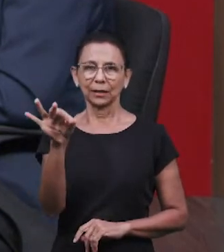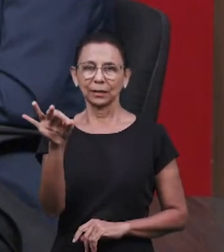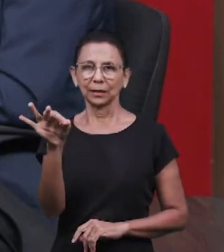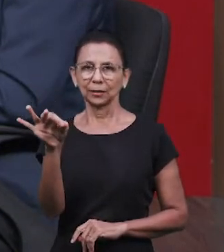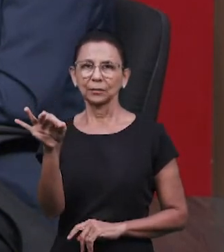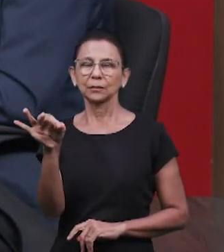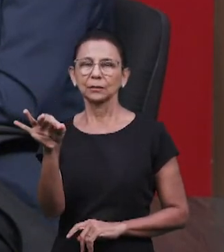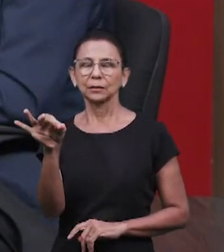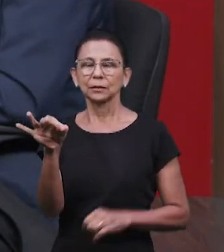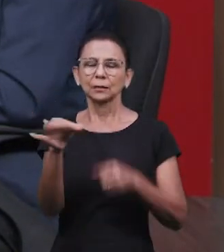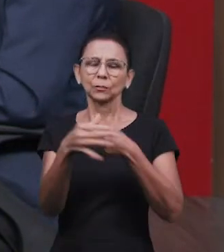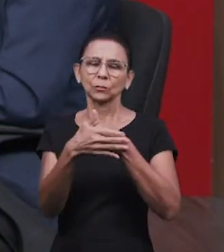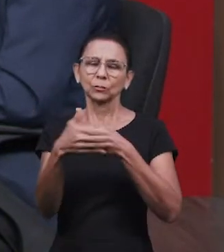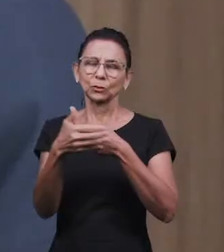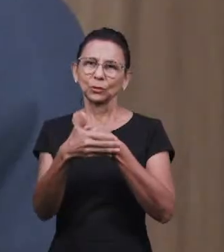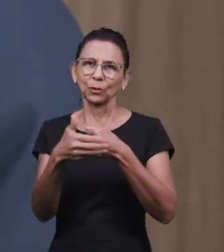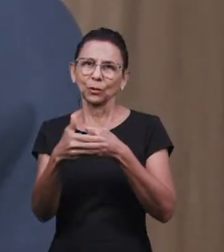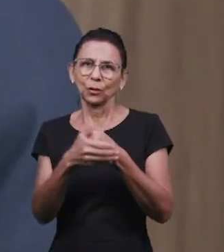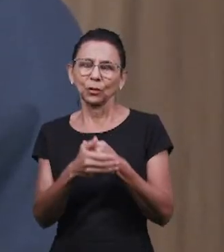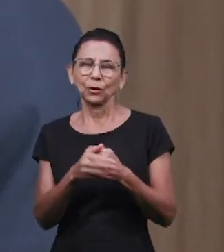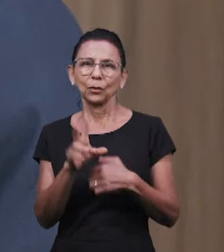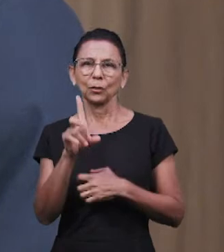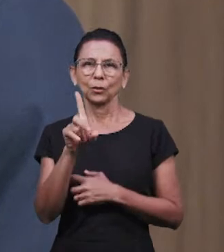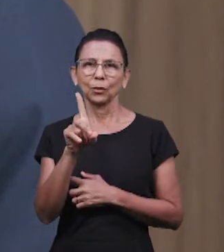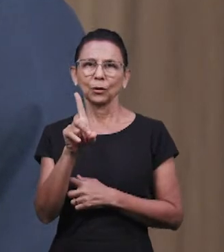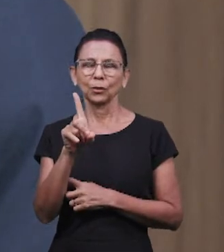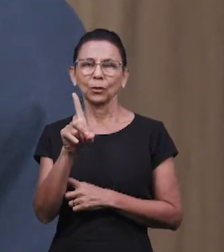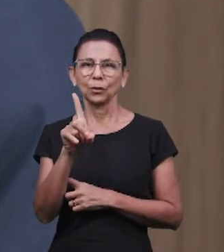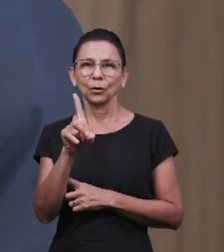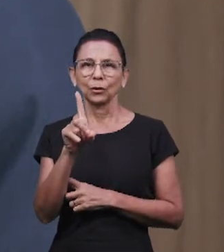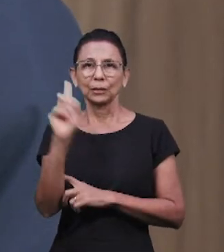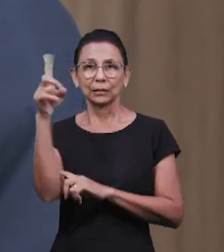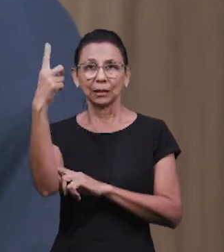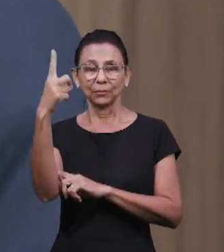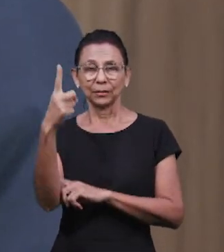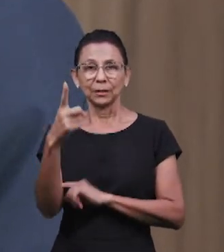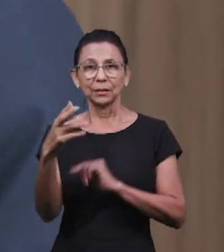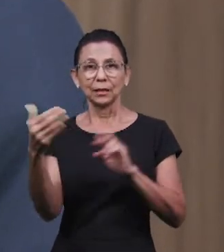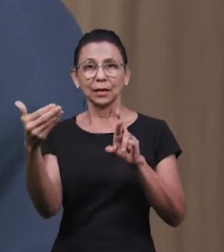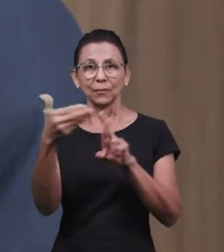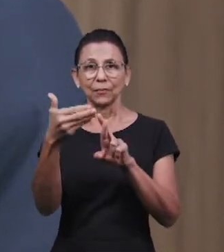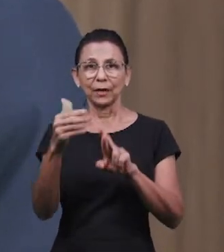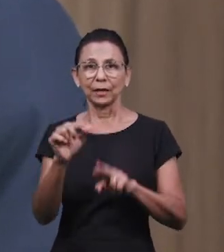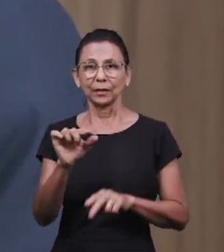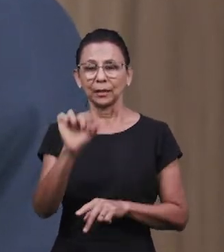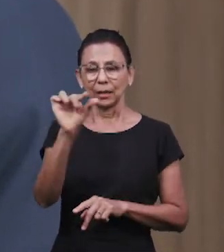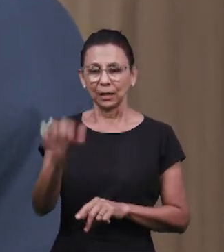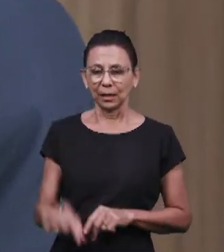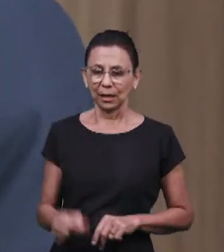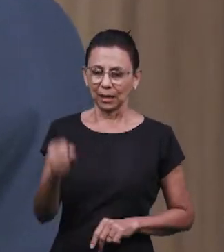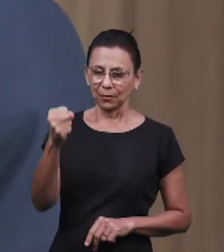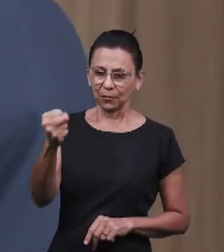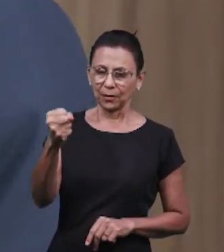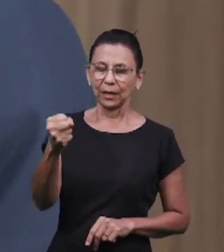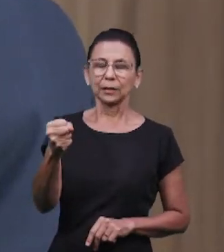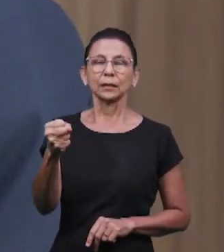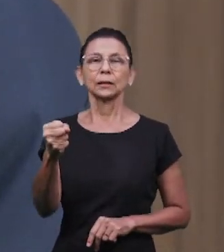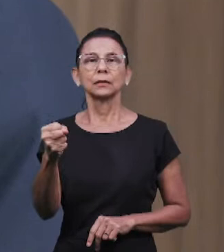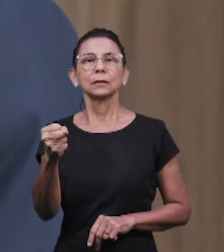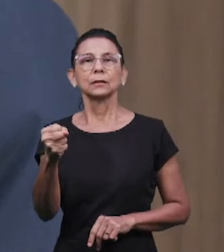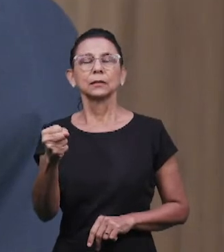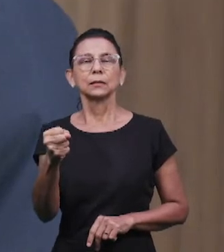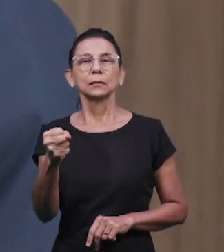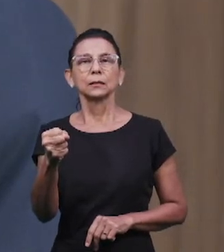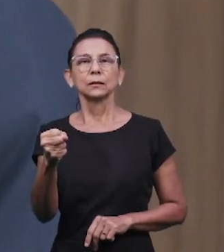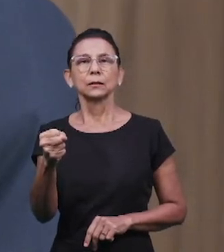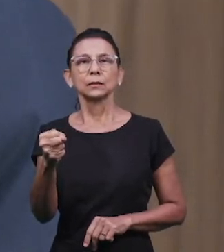me consolam. Né? A vara de chicotada de Davi está falando de uma vara do pastor, né? Então, esse shebet